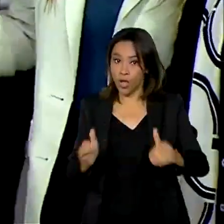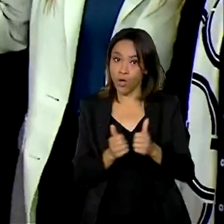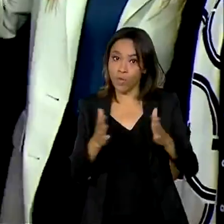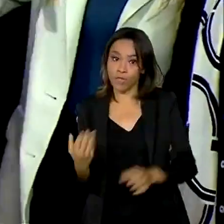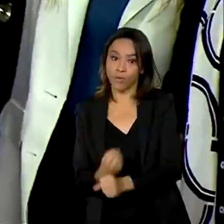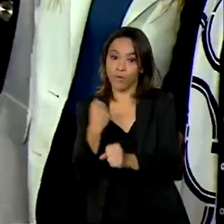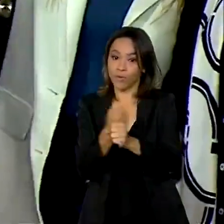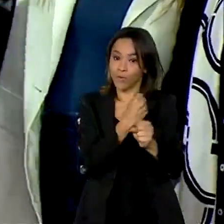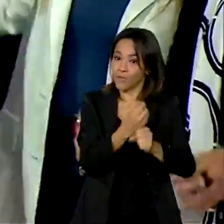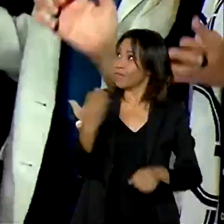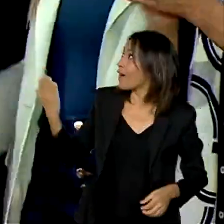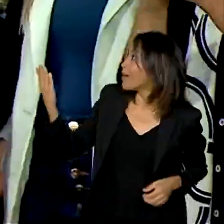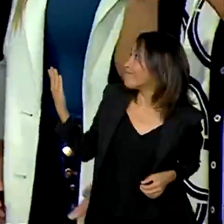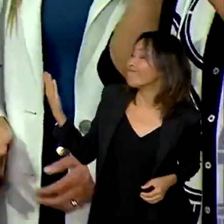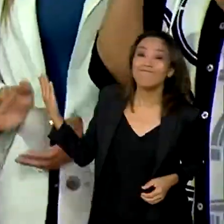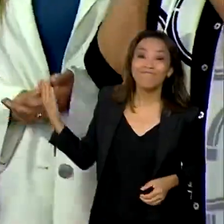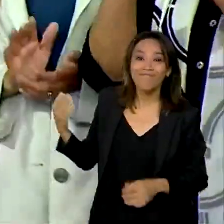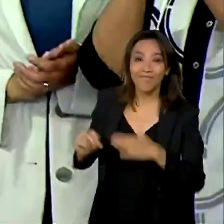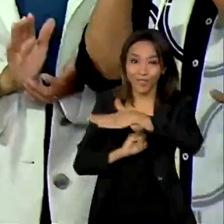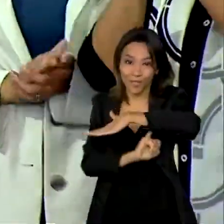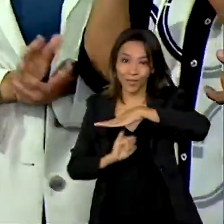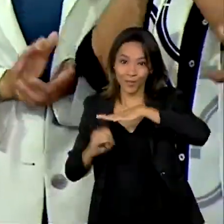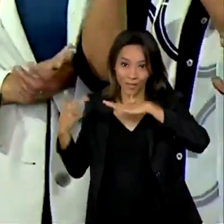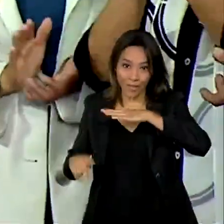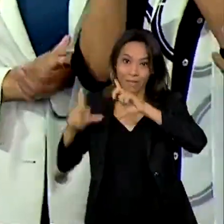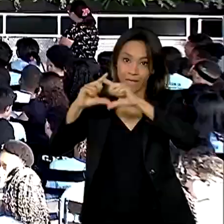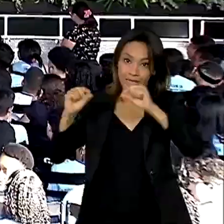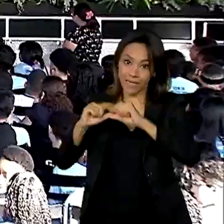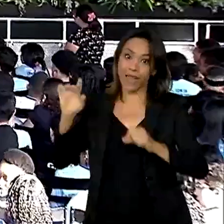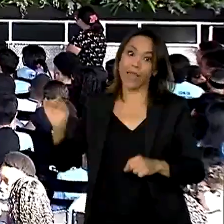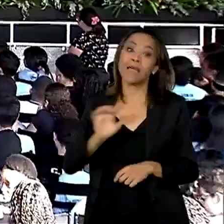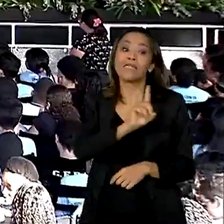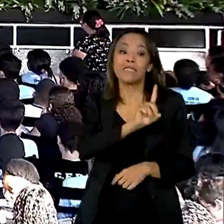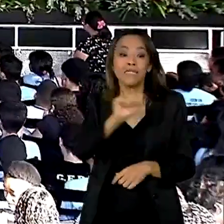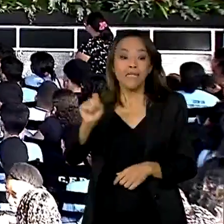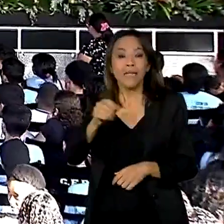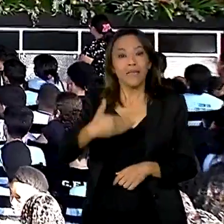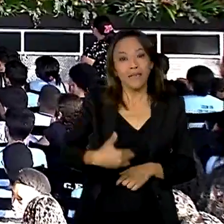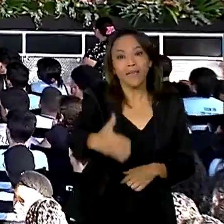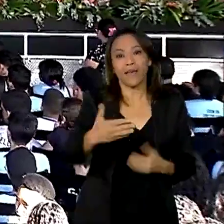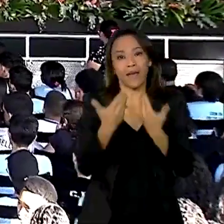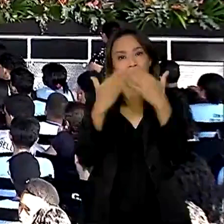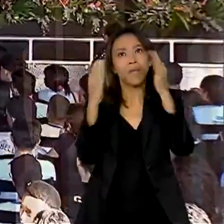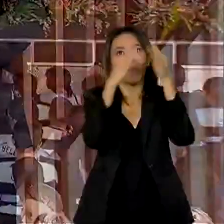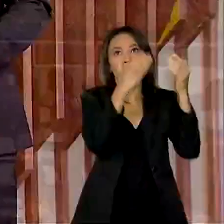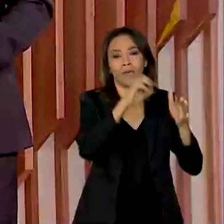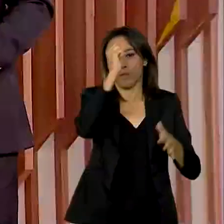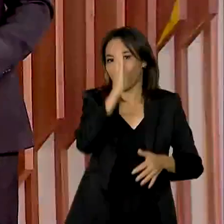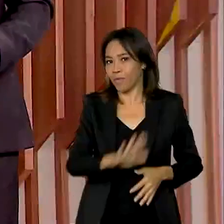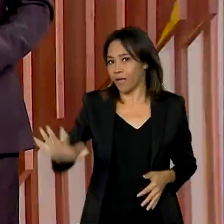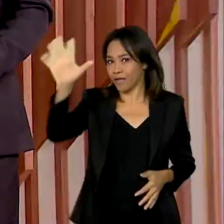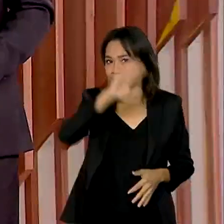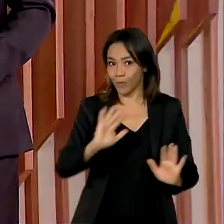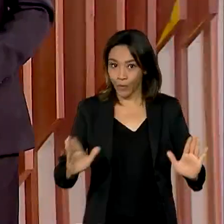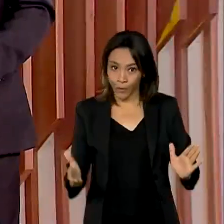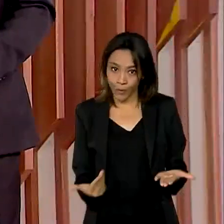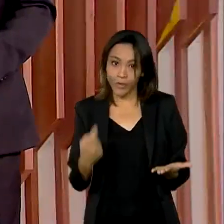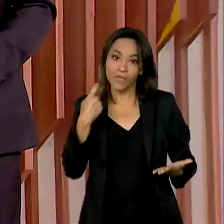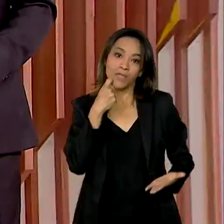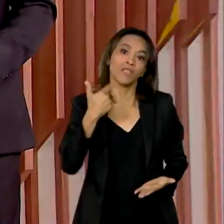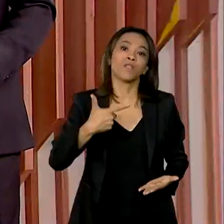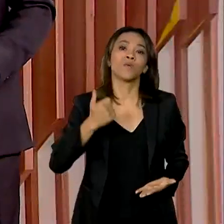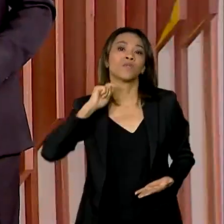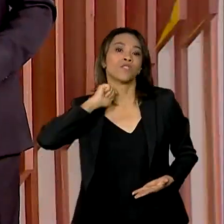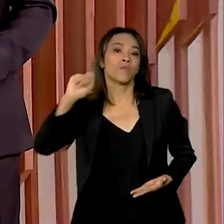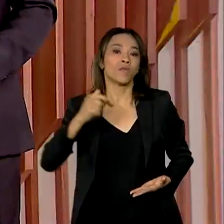um Instituto Federal. A unidade de Brasília é uma das 100 que serão abertas em todo o país. Sexta-feira, 12 de